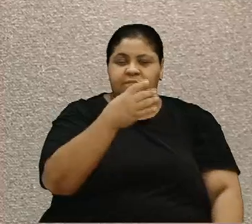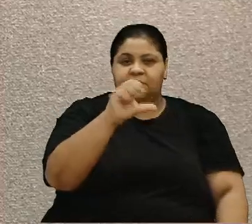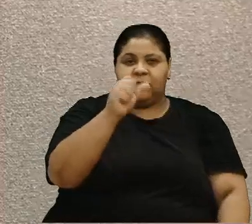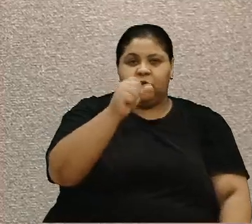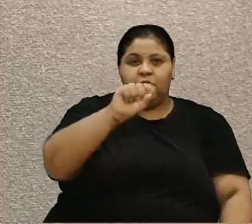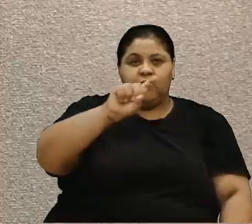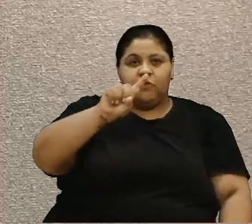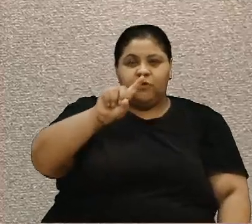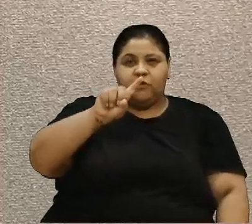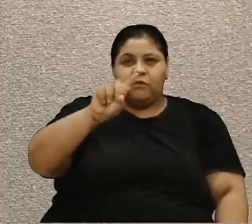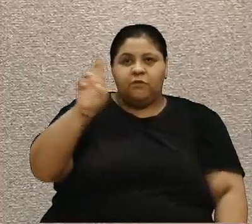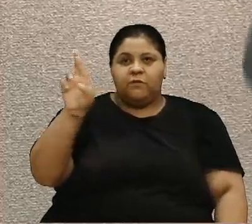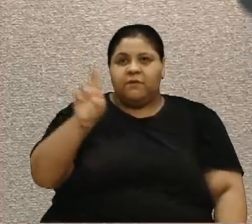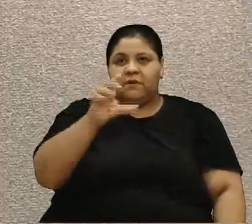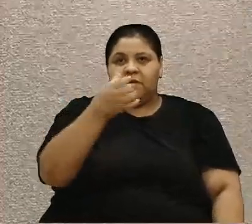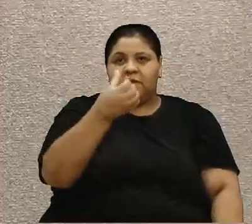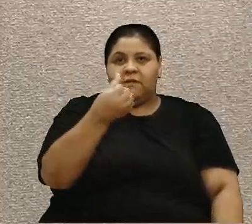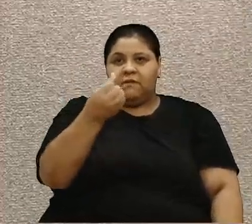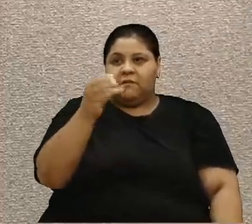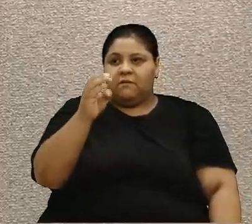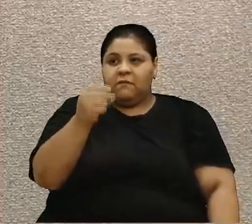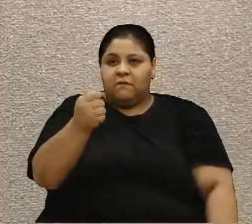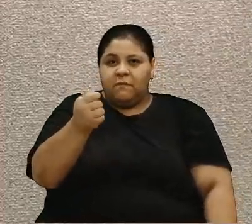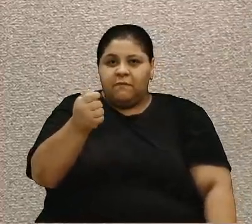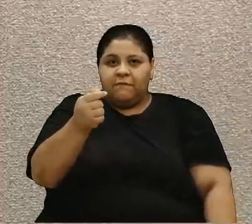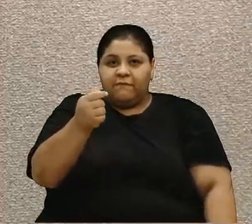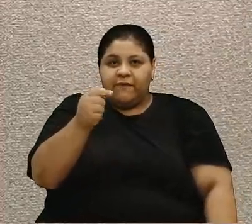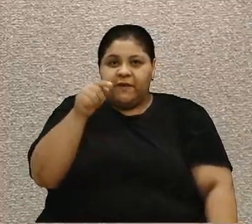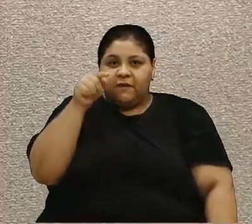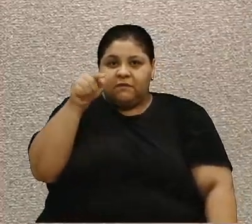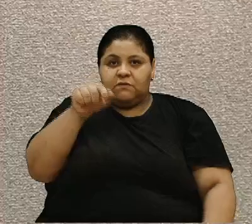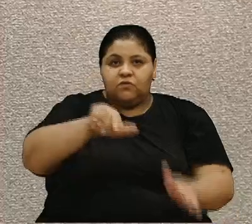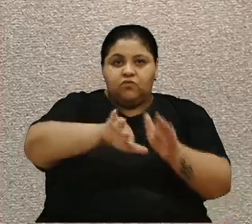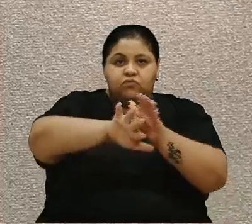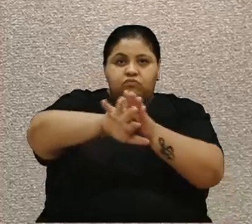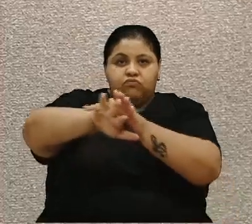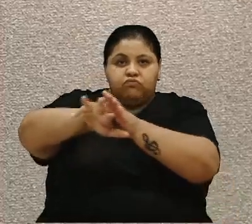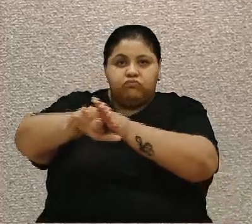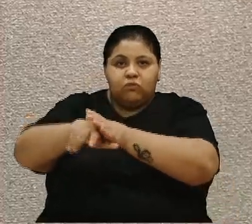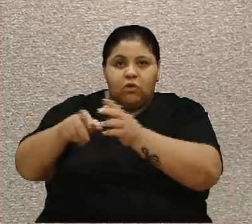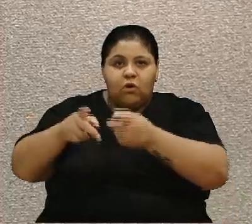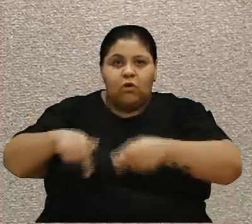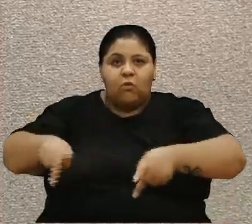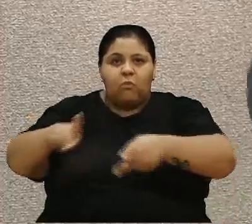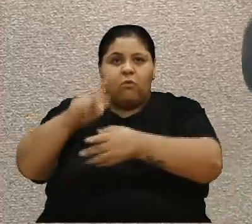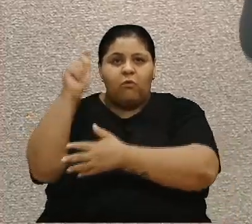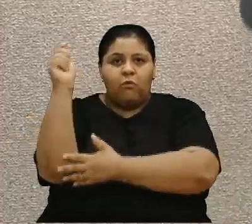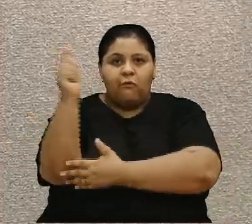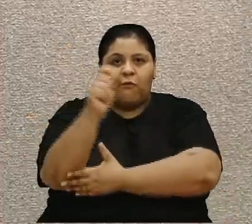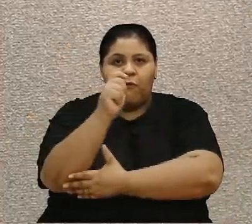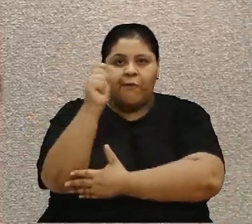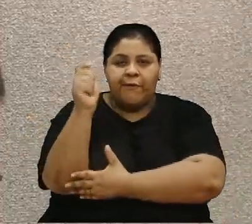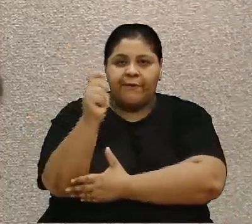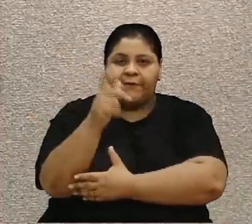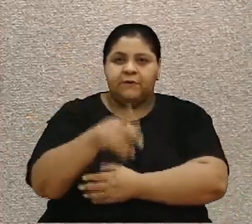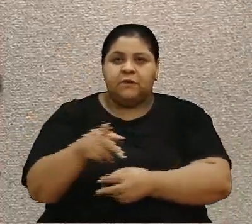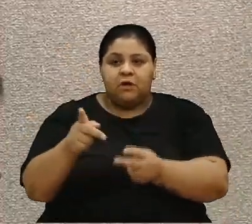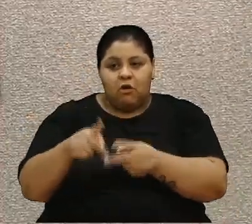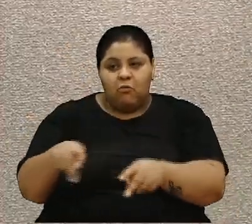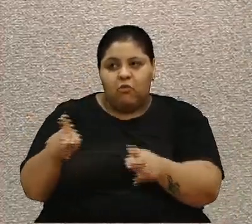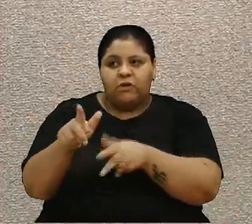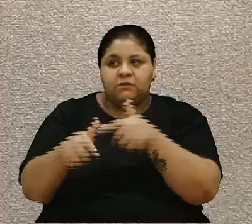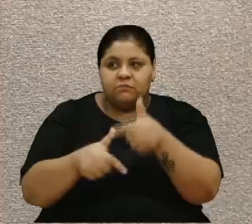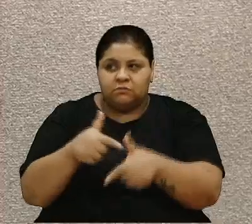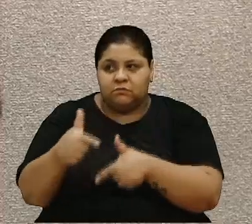48,60. Isso é um roubo. É um roubo ao povo gaúcho, à nossa população que tanto